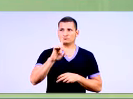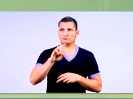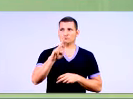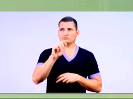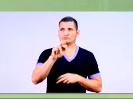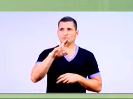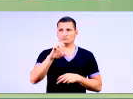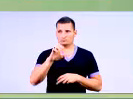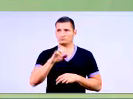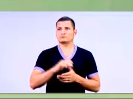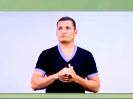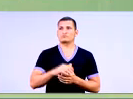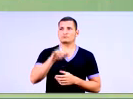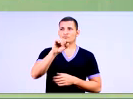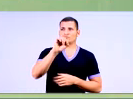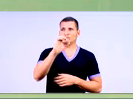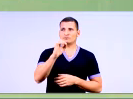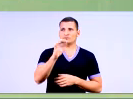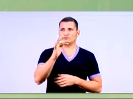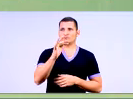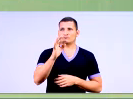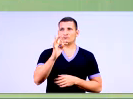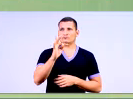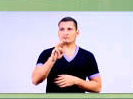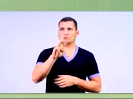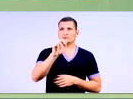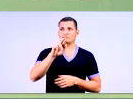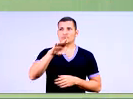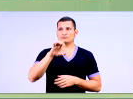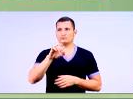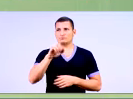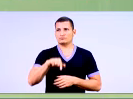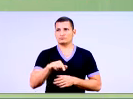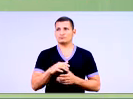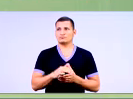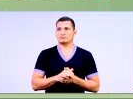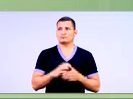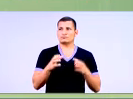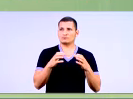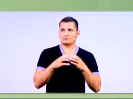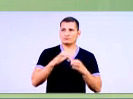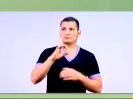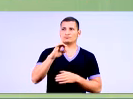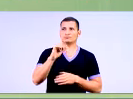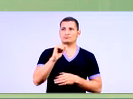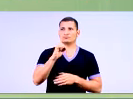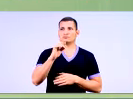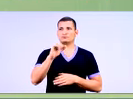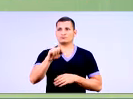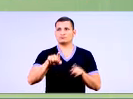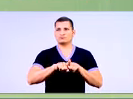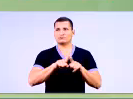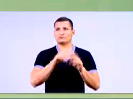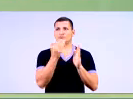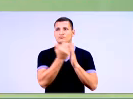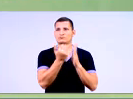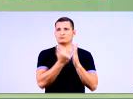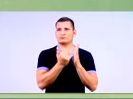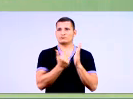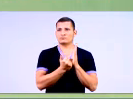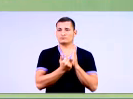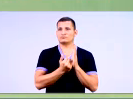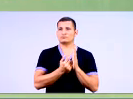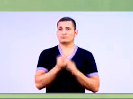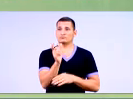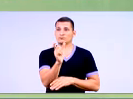computador. E o software é o quê? É uma coleção de dados e programas, está aqui a palavra